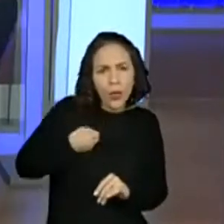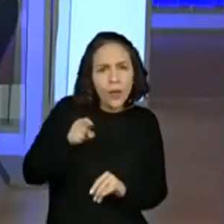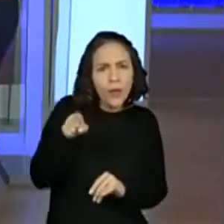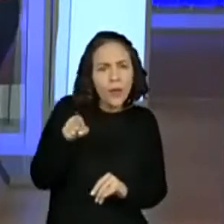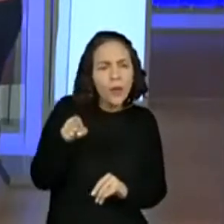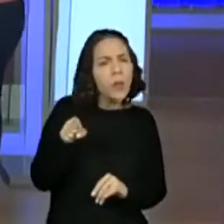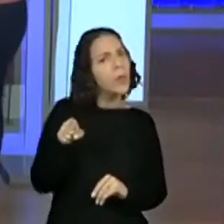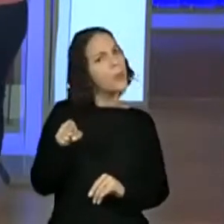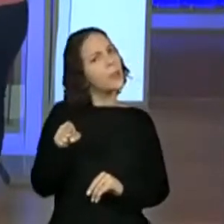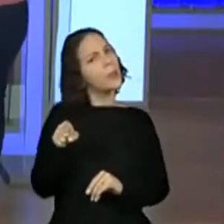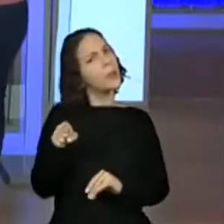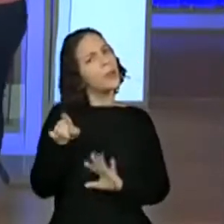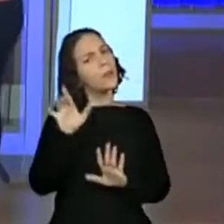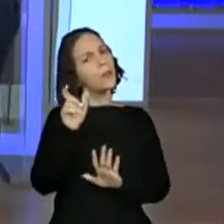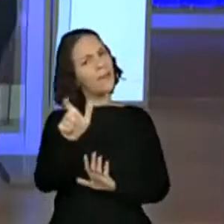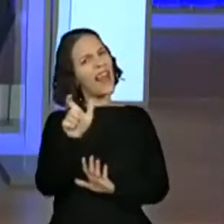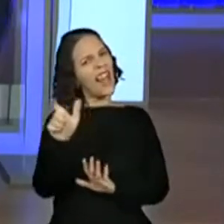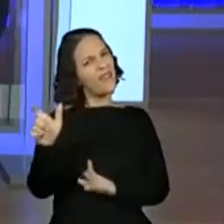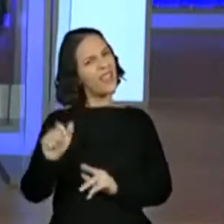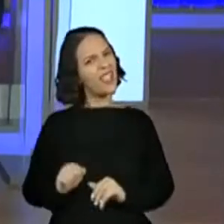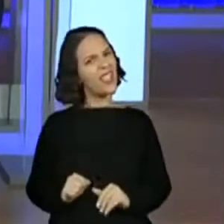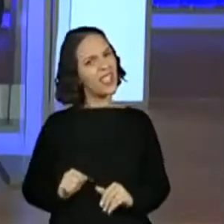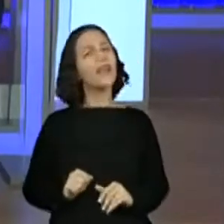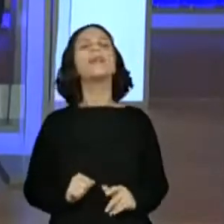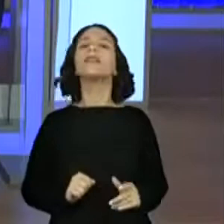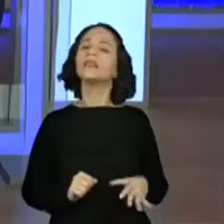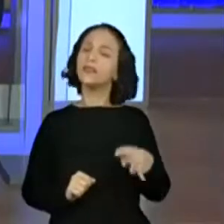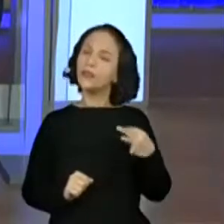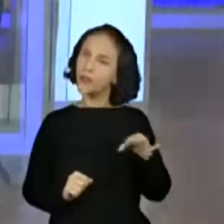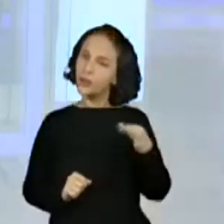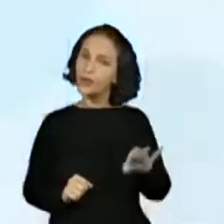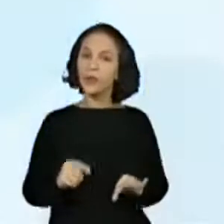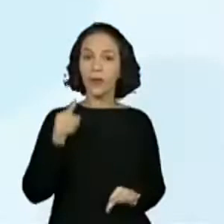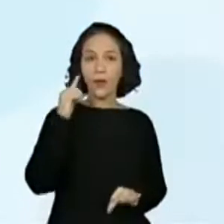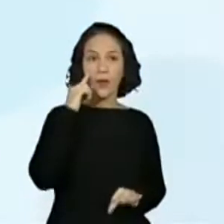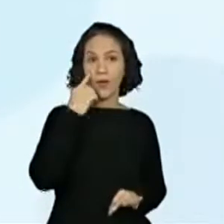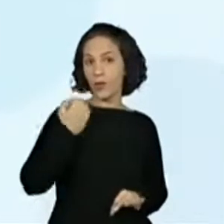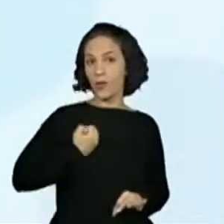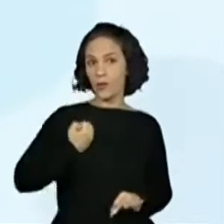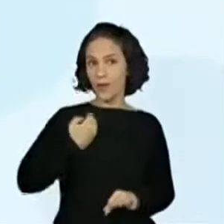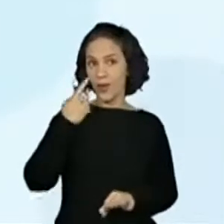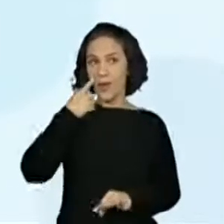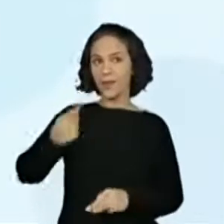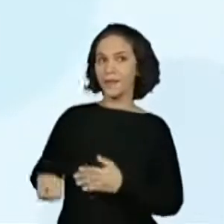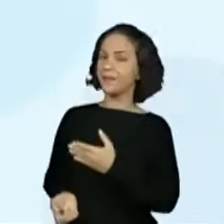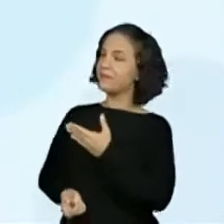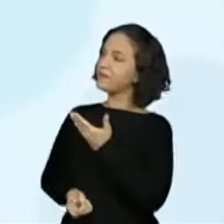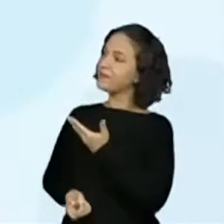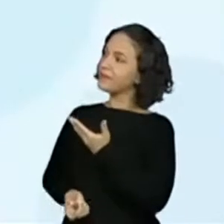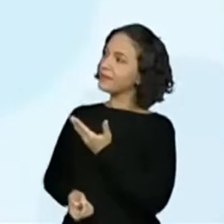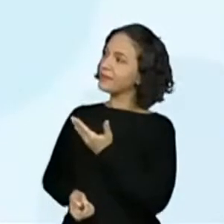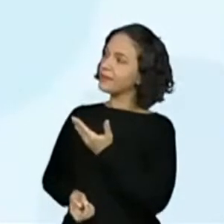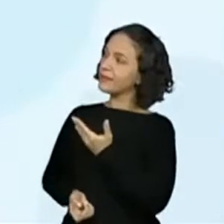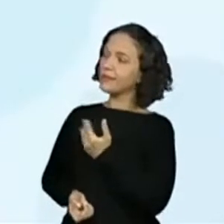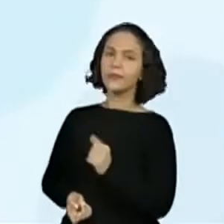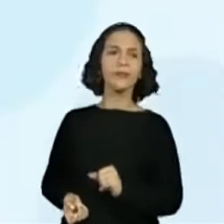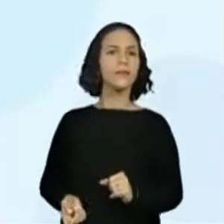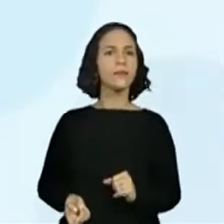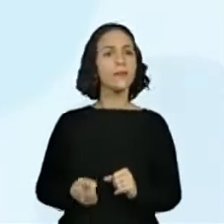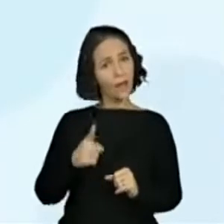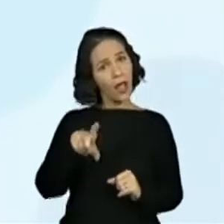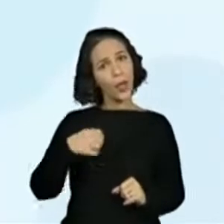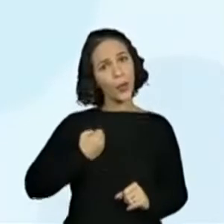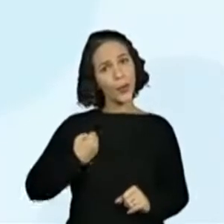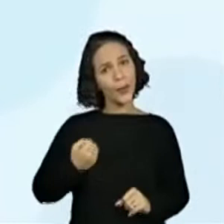sendo utilizados algarismos, professora. Olha, exato, só. Nós podemos visualizar aqui, não é? Olha são o que está escrito. São